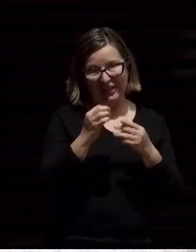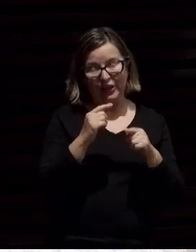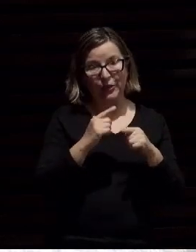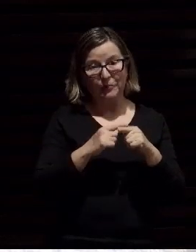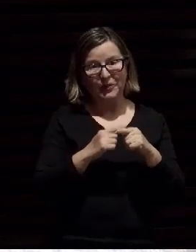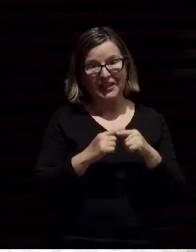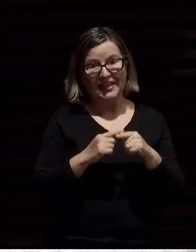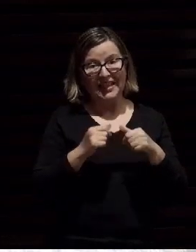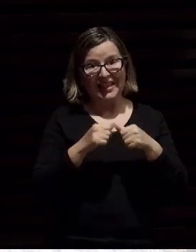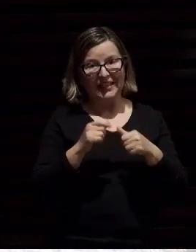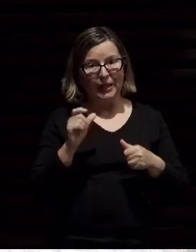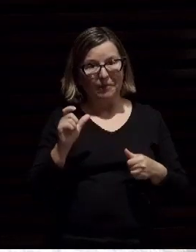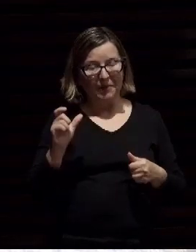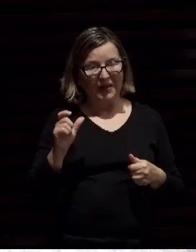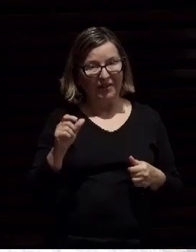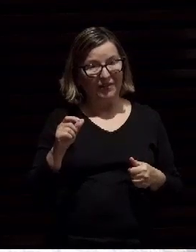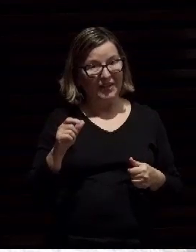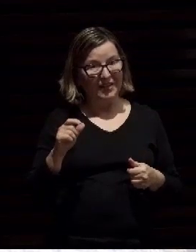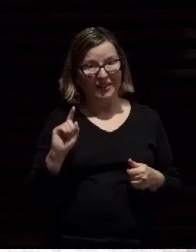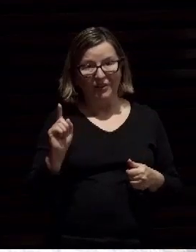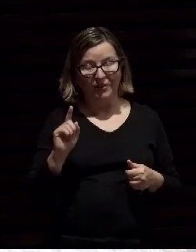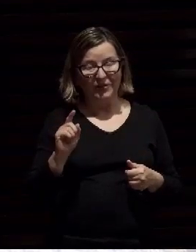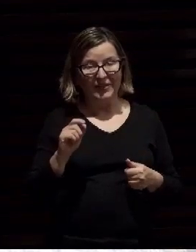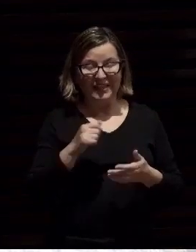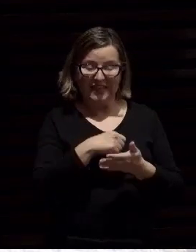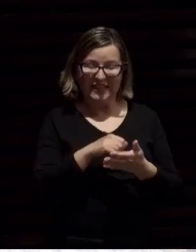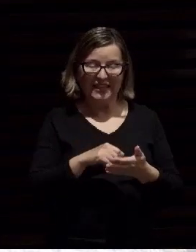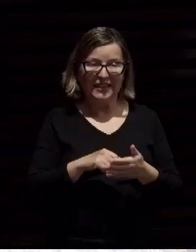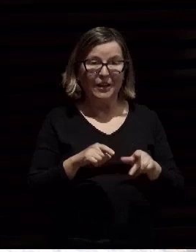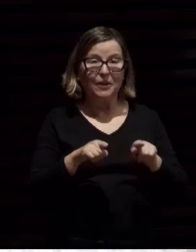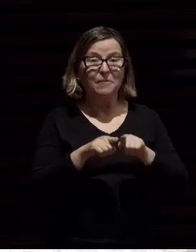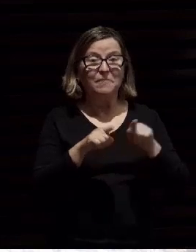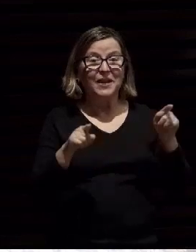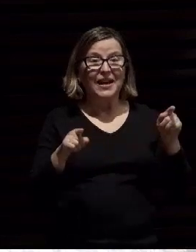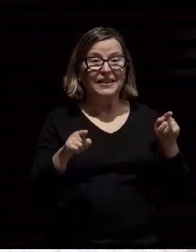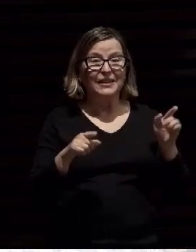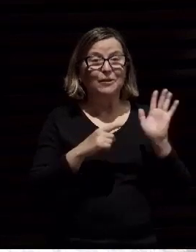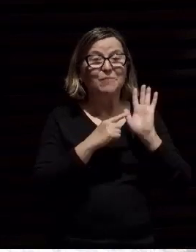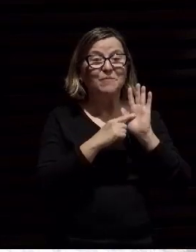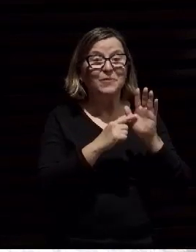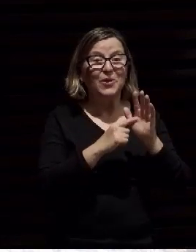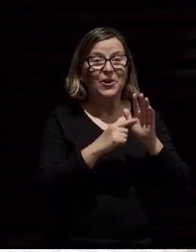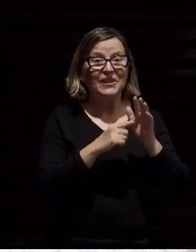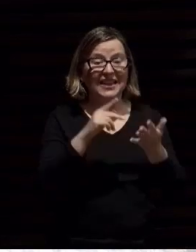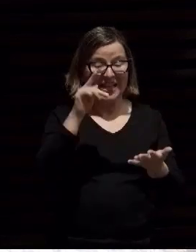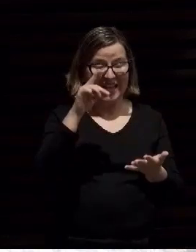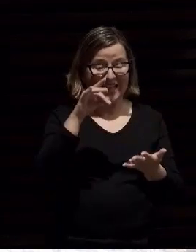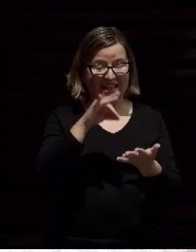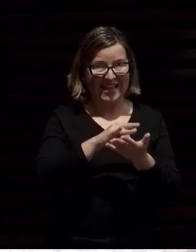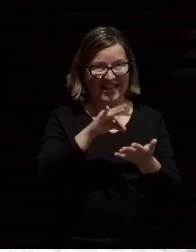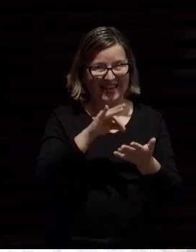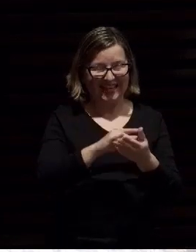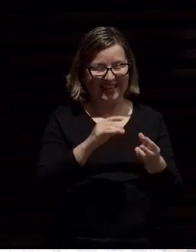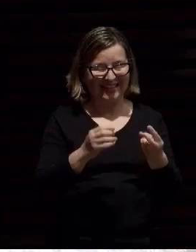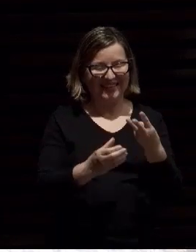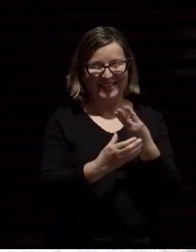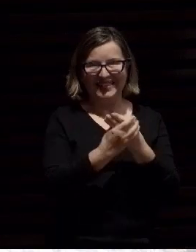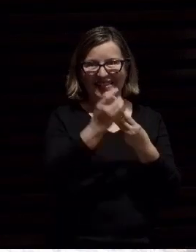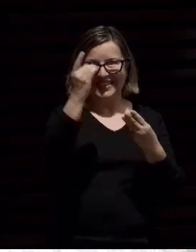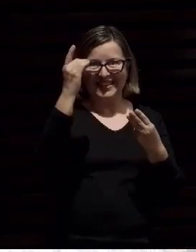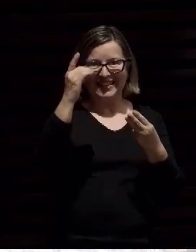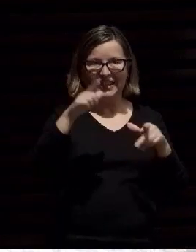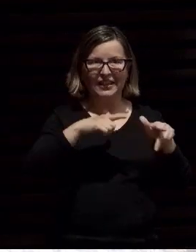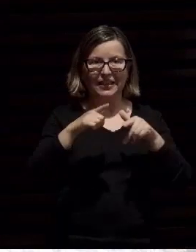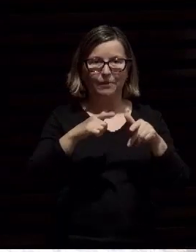mais mostra a realidade da Trindade, trabalhando na unidade